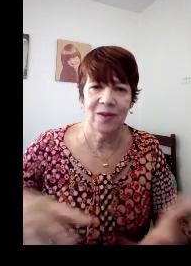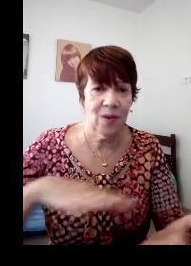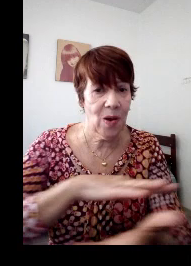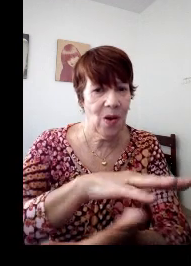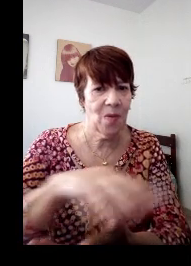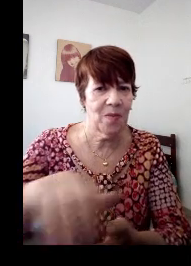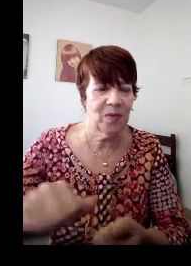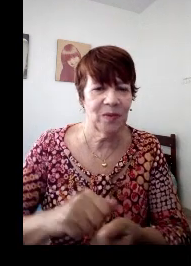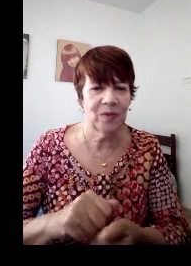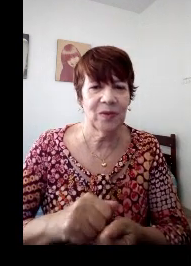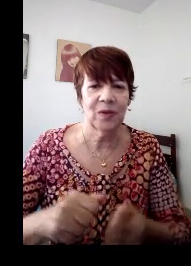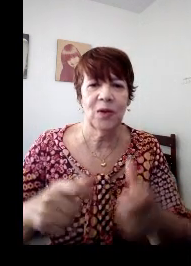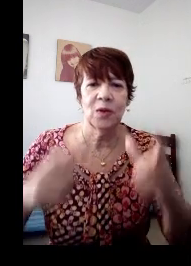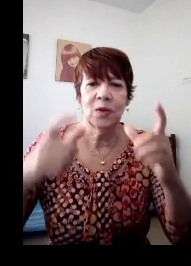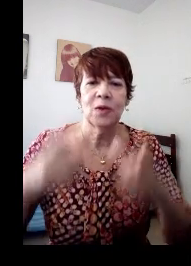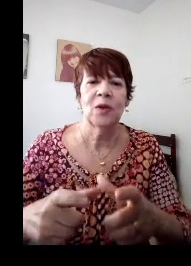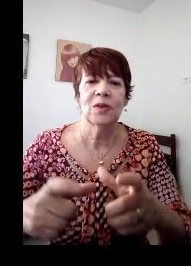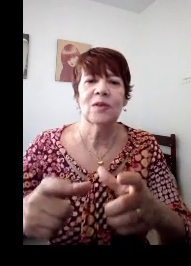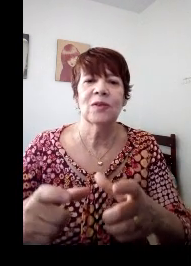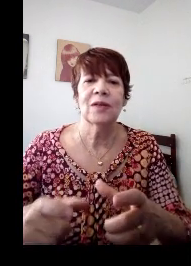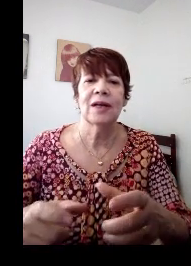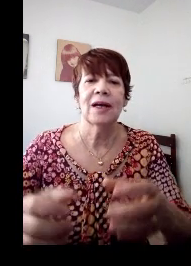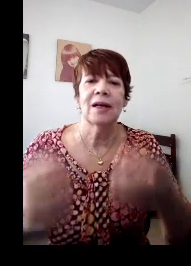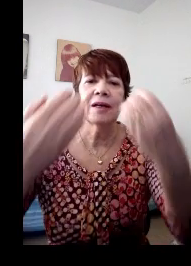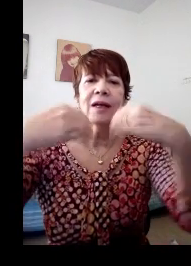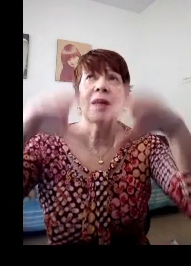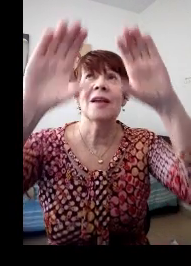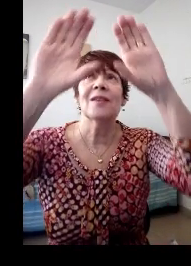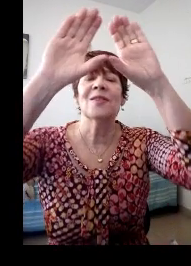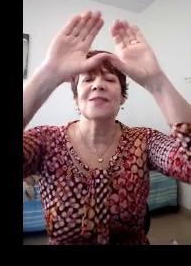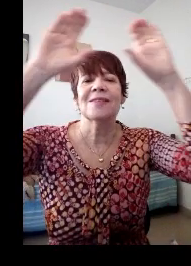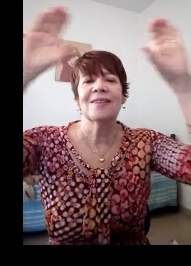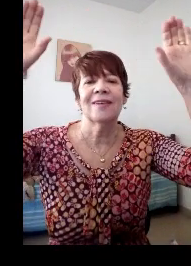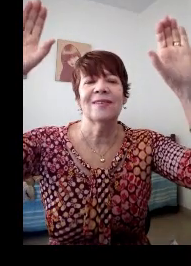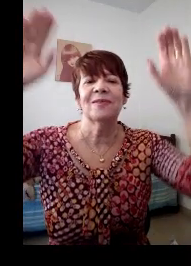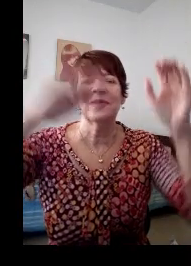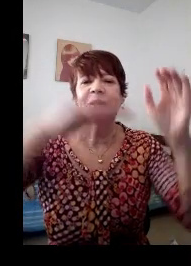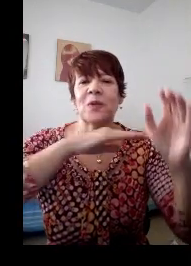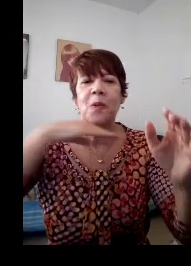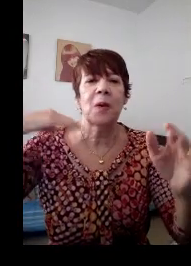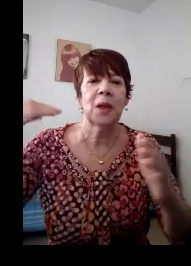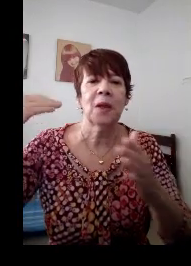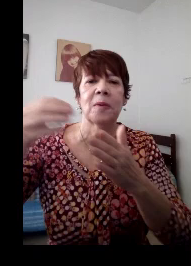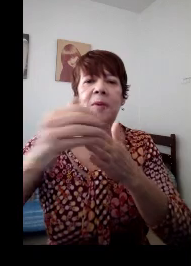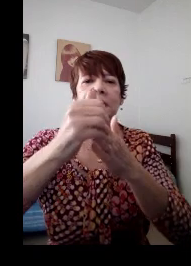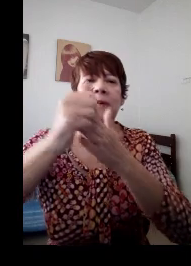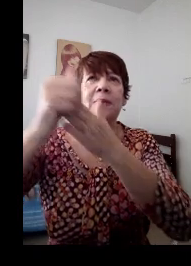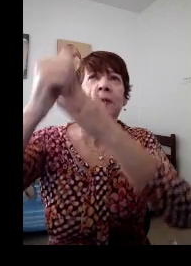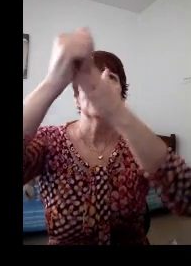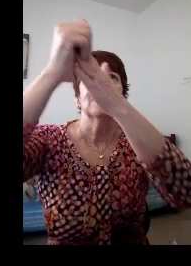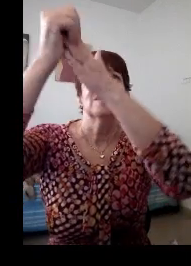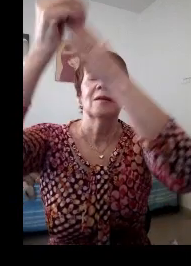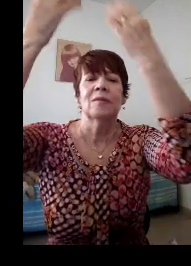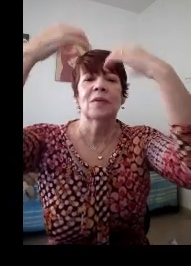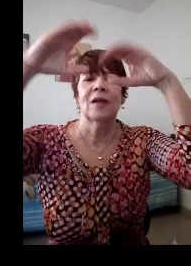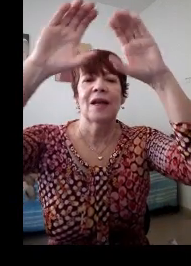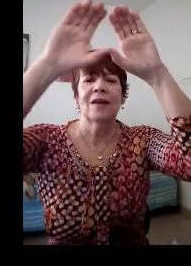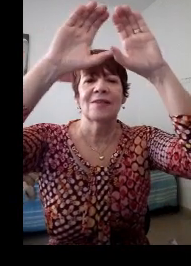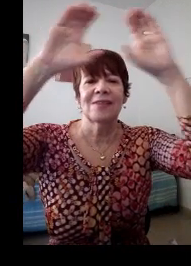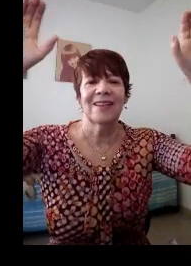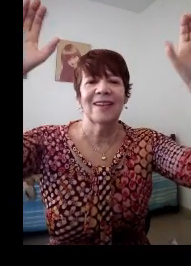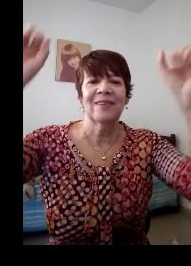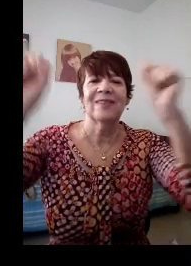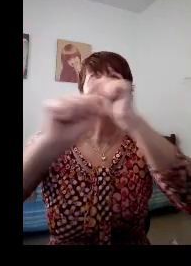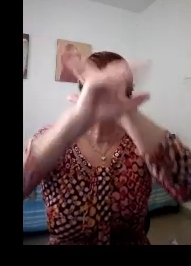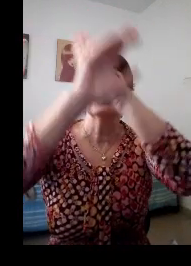mas aquele que faz a vontade de Deus, ele permanece para sempre. Ele vai permanecer